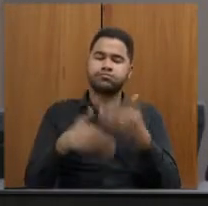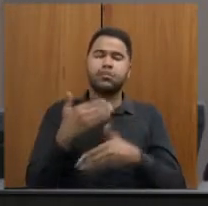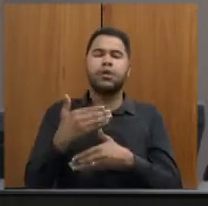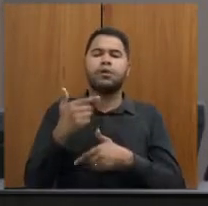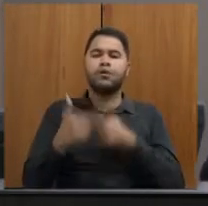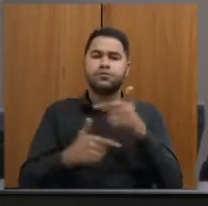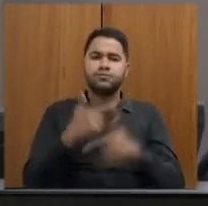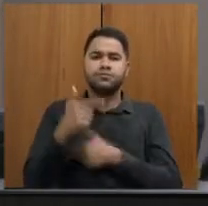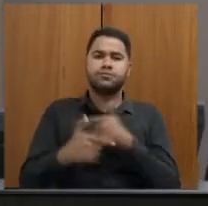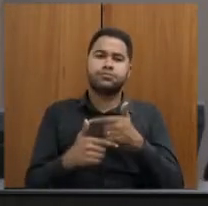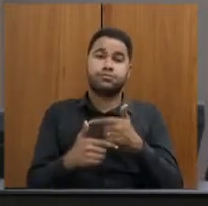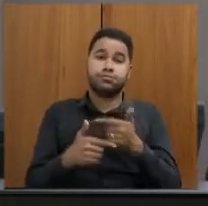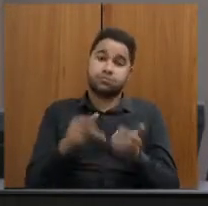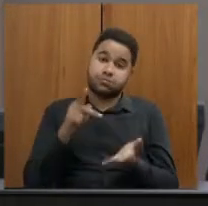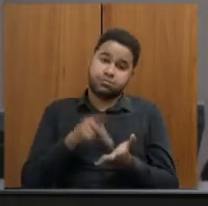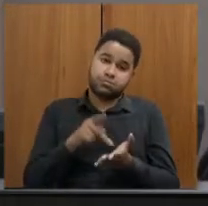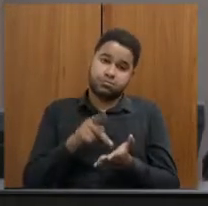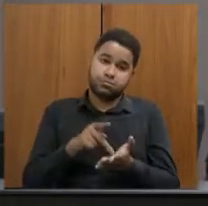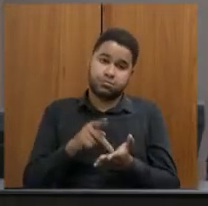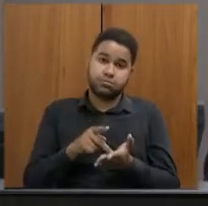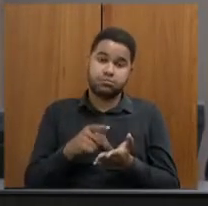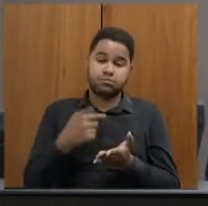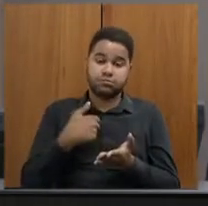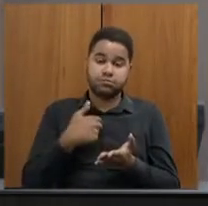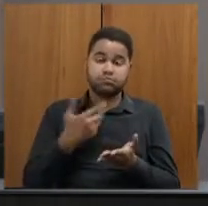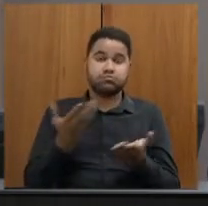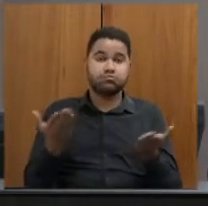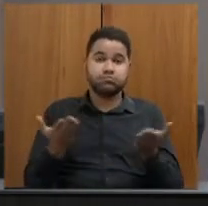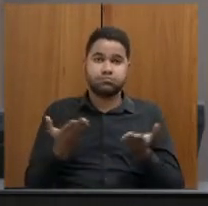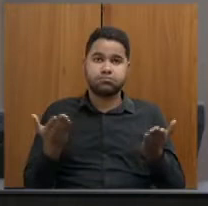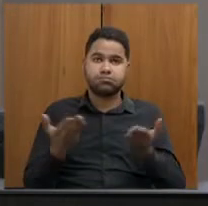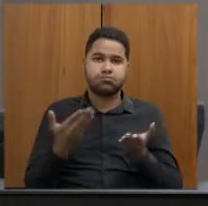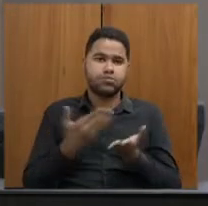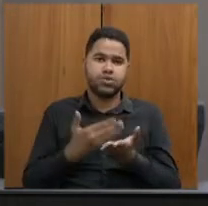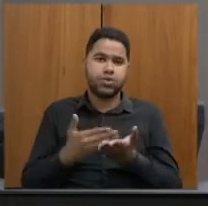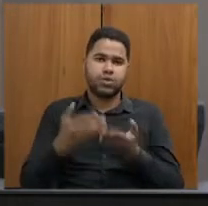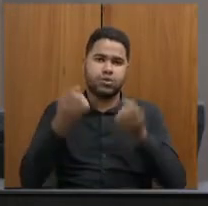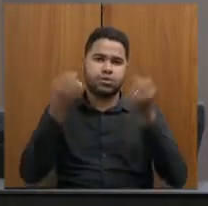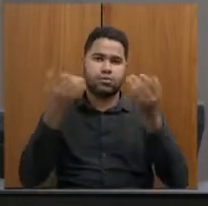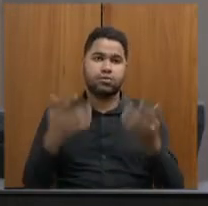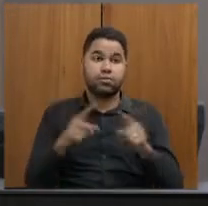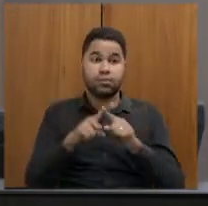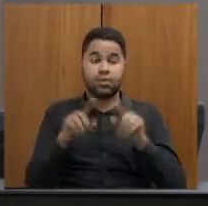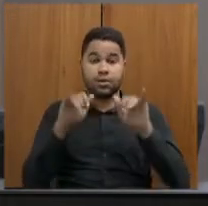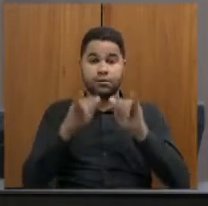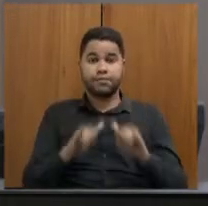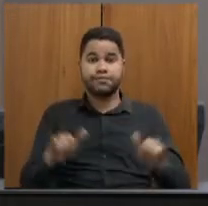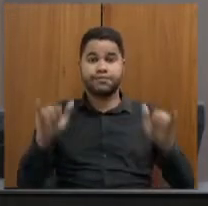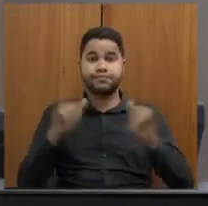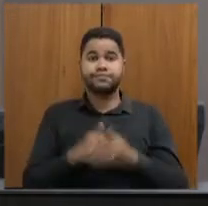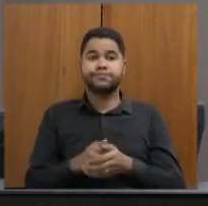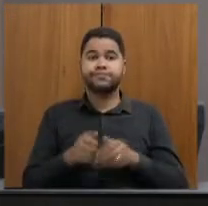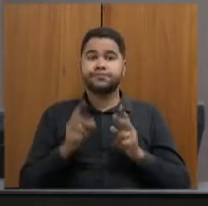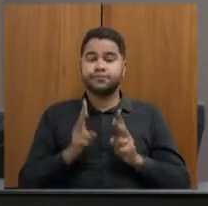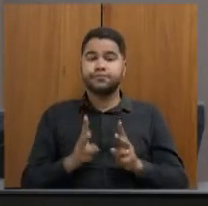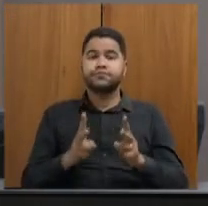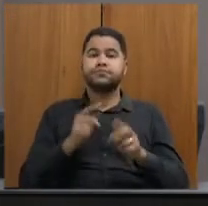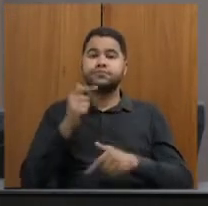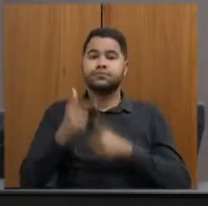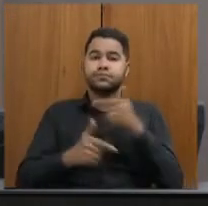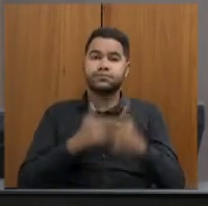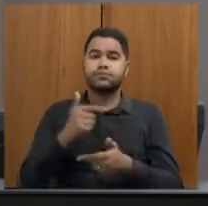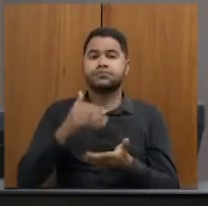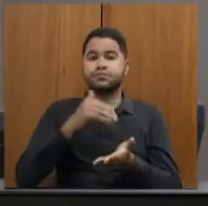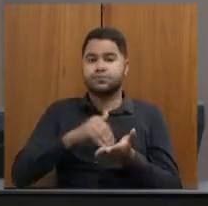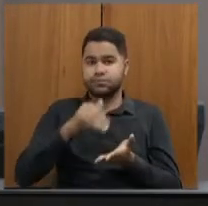é para mim que tá fazendo a verdade o que eu tô fazendo aqui eu não falei no início mas eu gostaria de mencionar é dando sequência ao trabalho